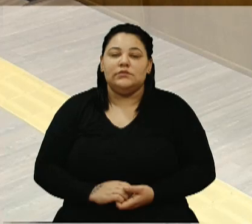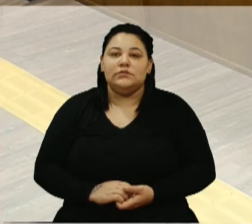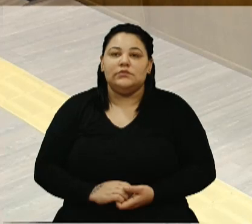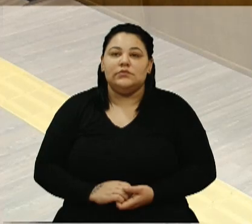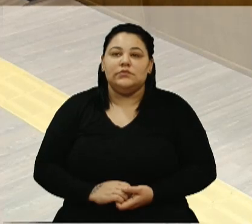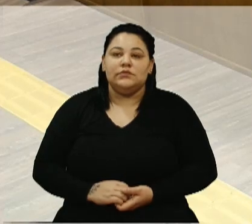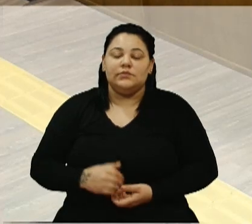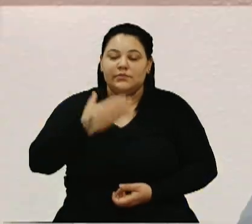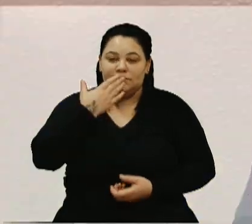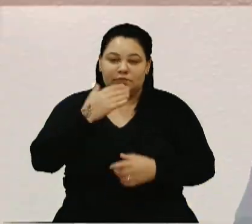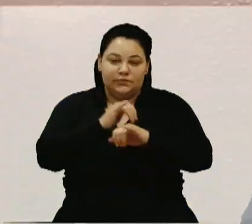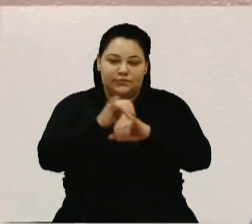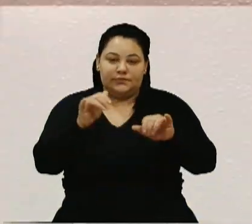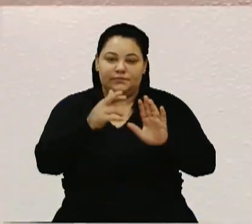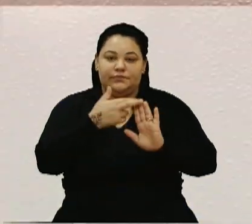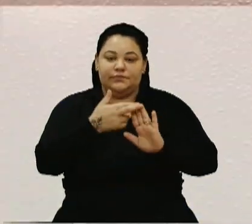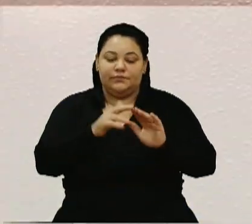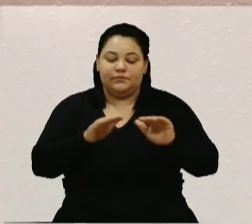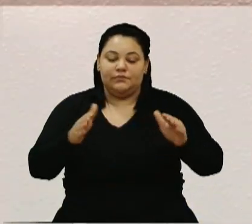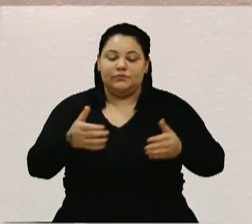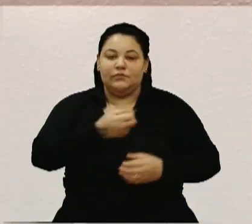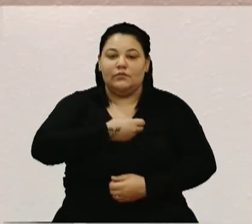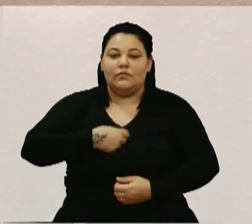Informo que nos termos da resolução de mesa número